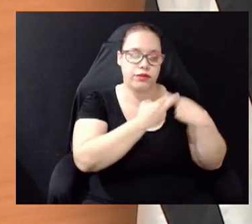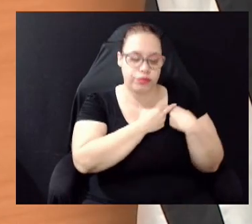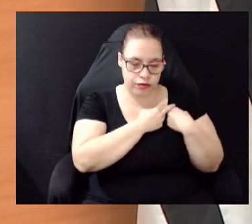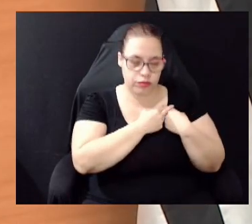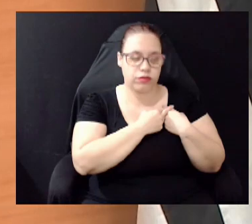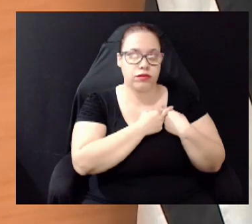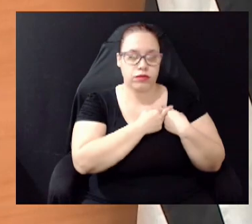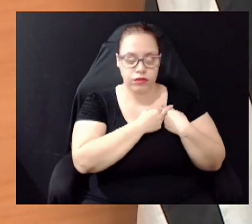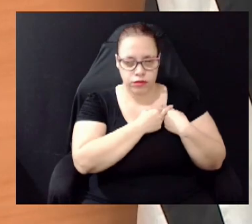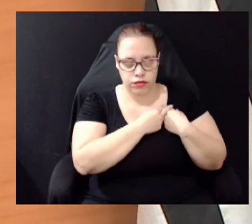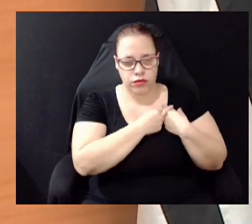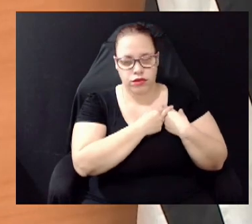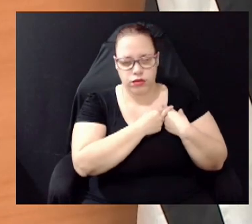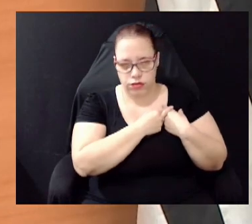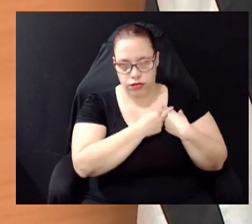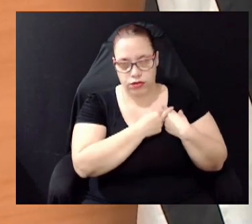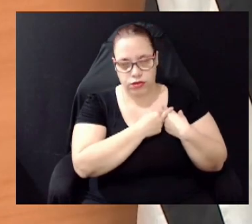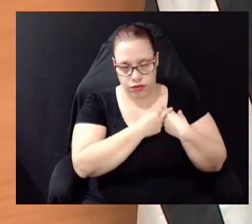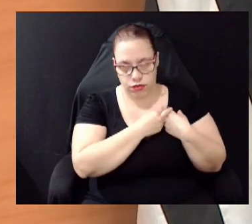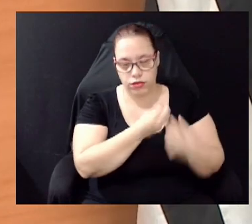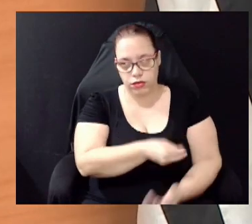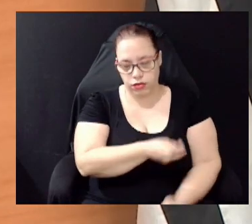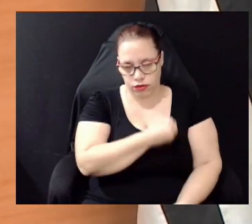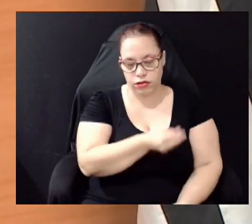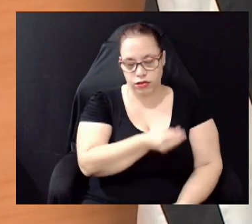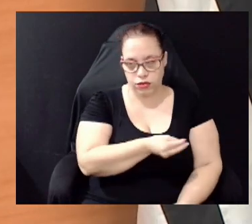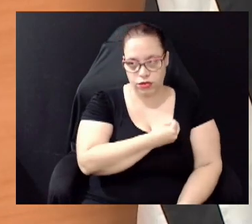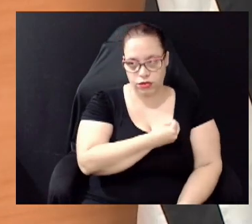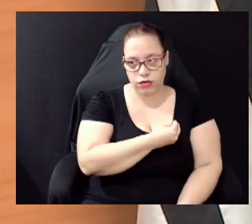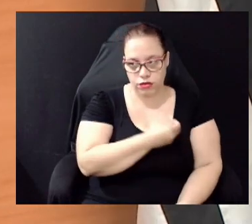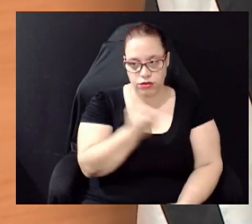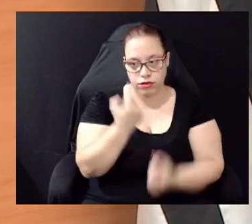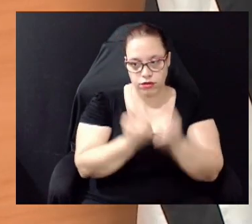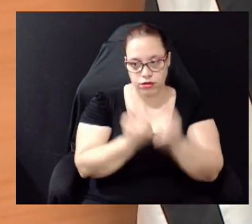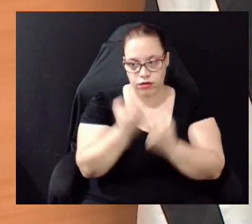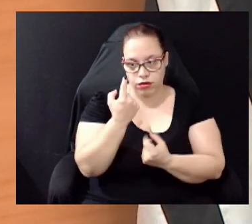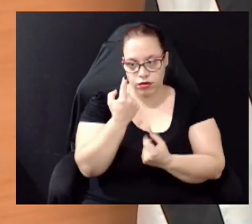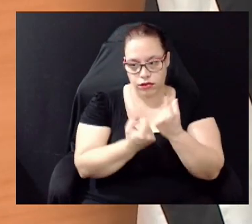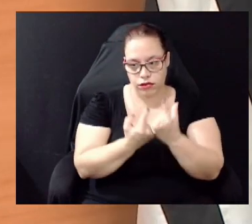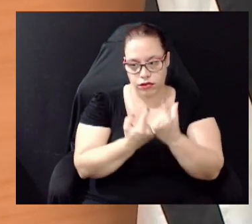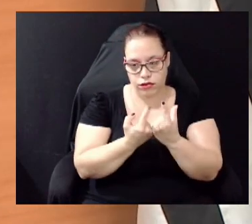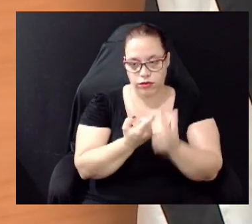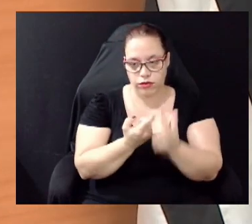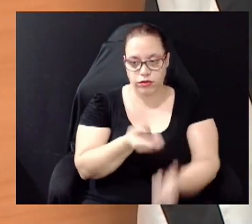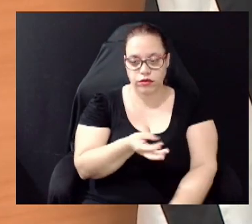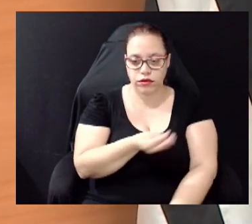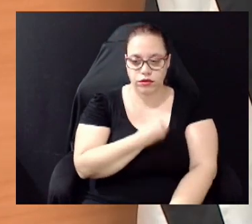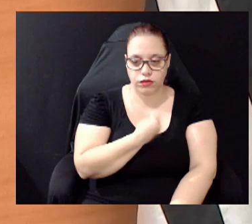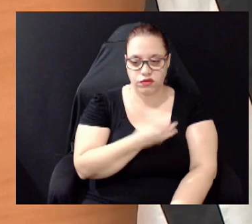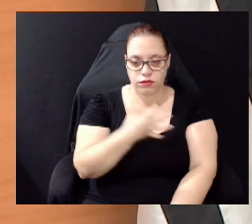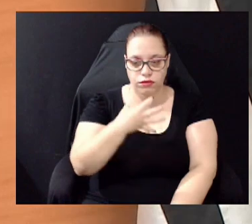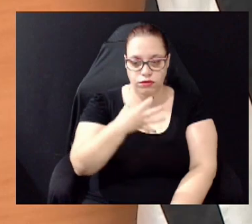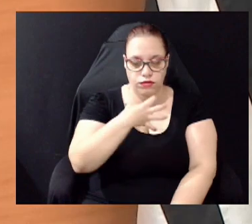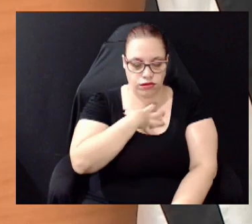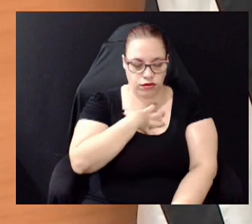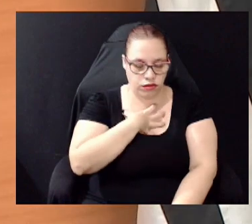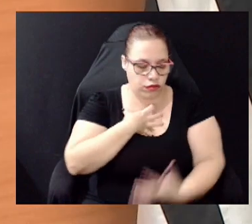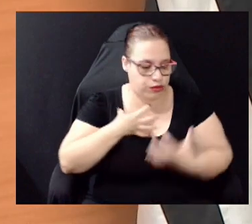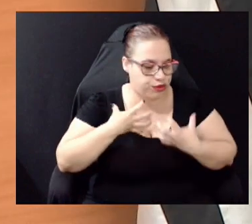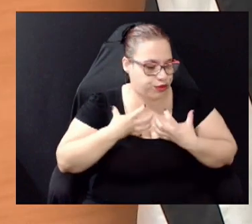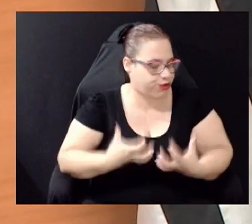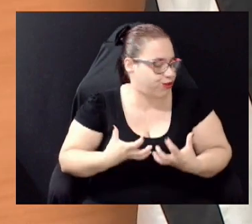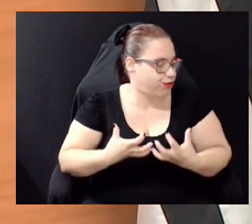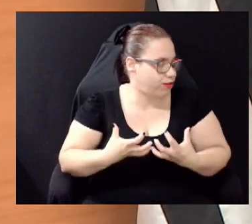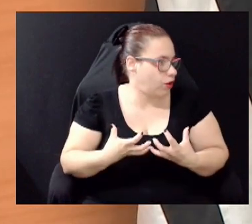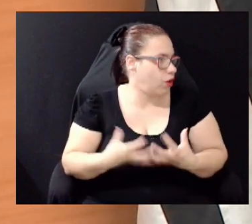pelo funcionamento da vida, e em alguns momentos das nossas vidas, a gente vai sentir o peso maior dessas responsabilidades, seja